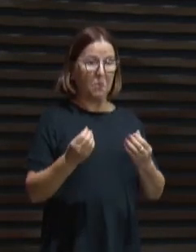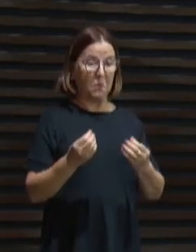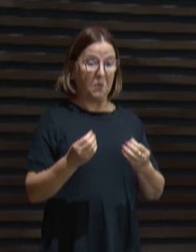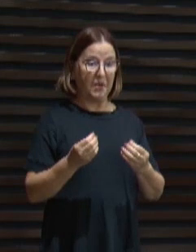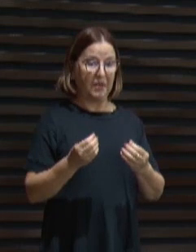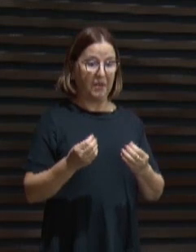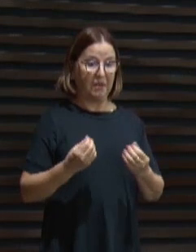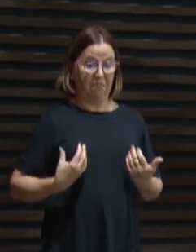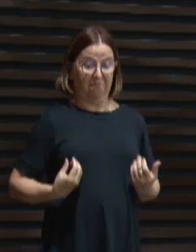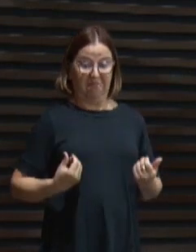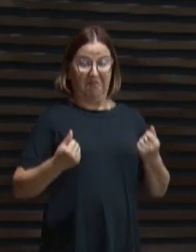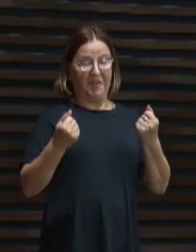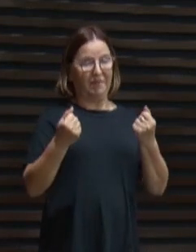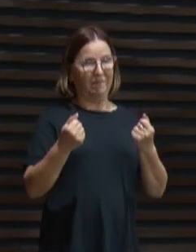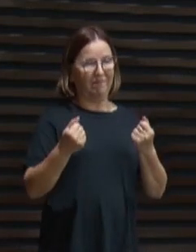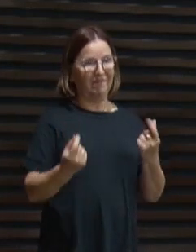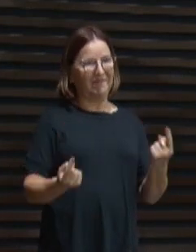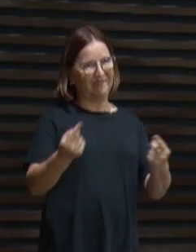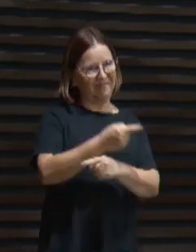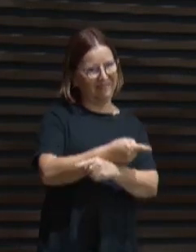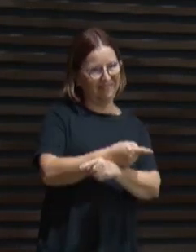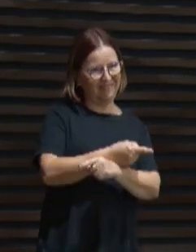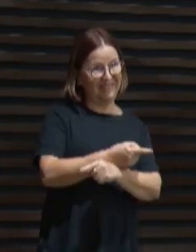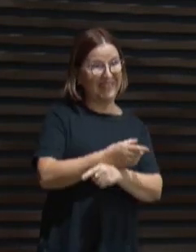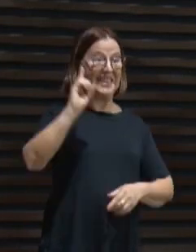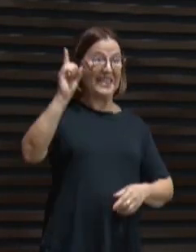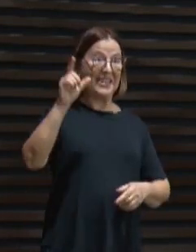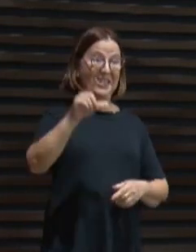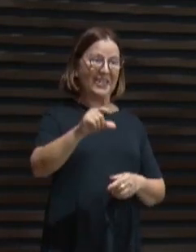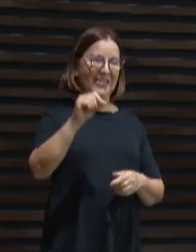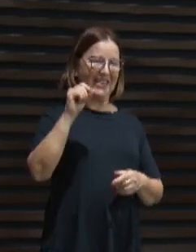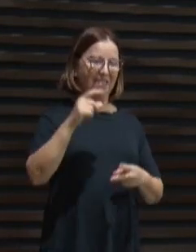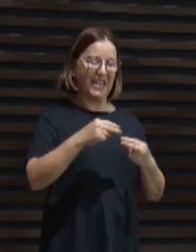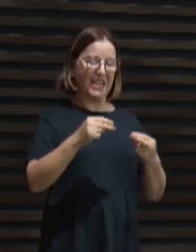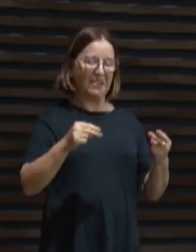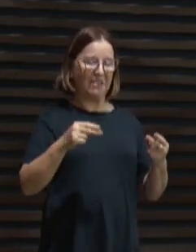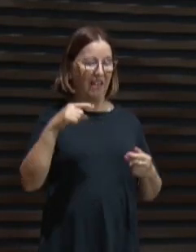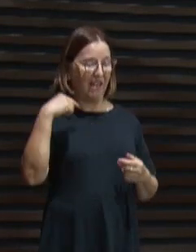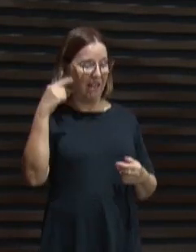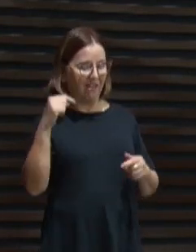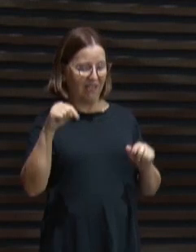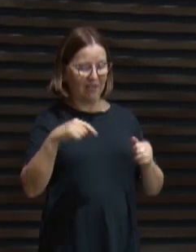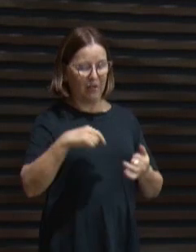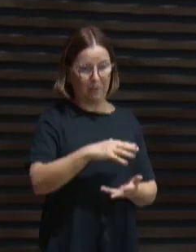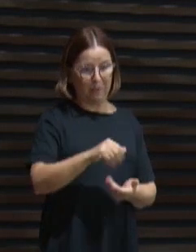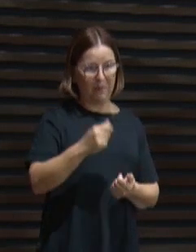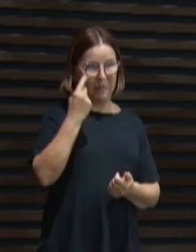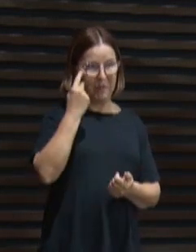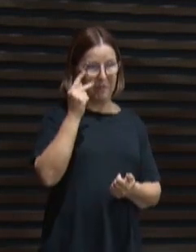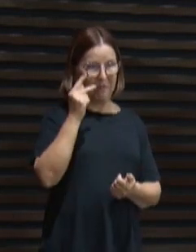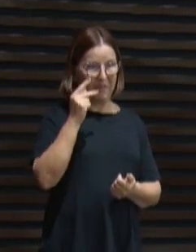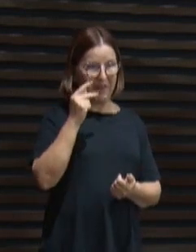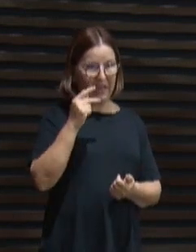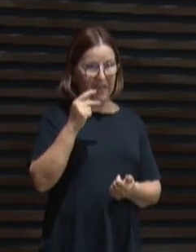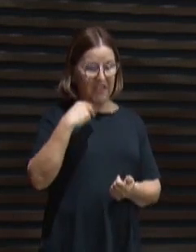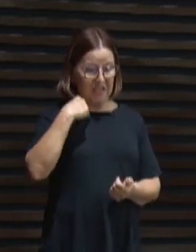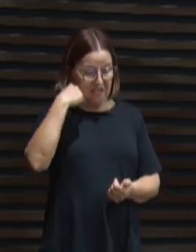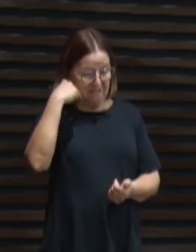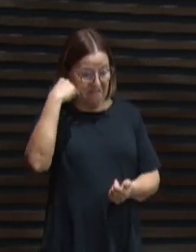nascimento. Pelo contrário, Deus escolheu as coisas loucas do mundo para envergonhar